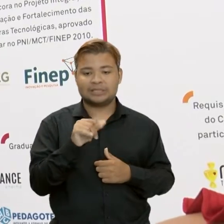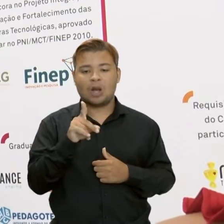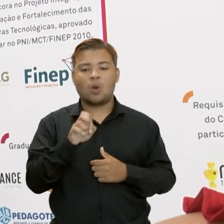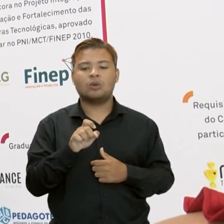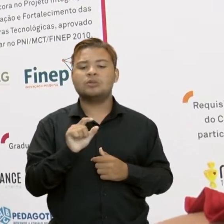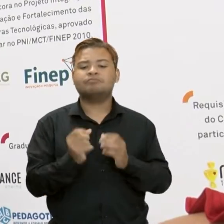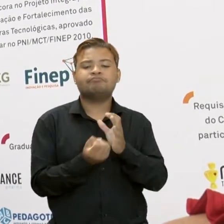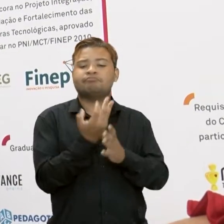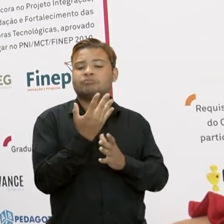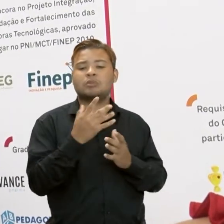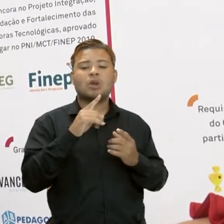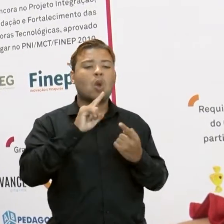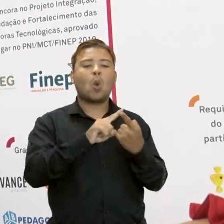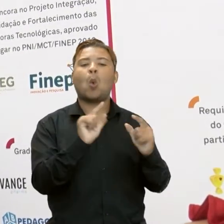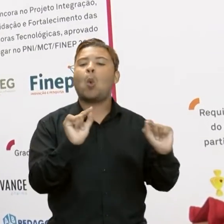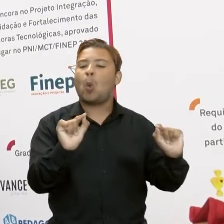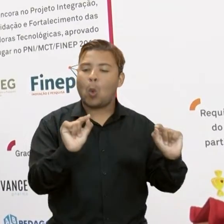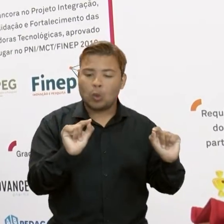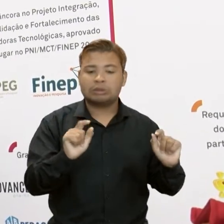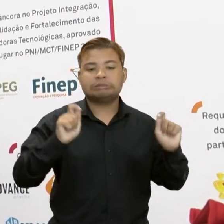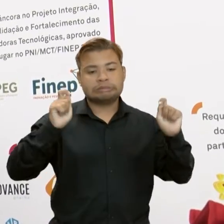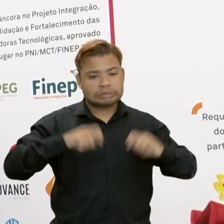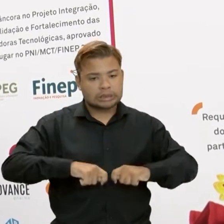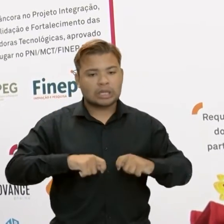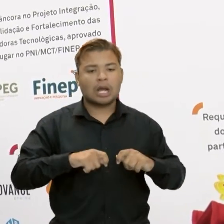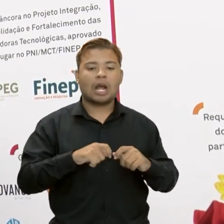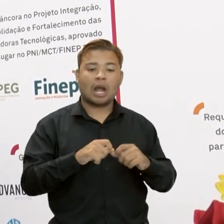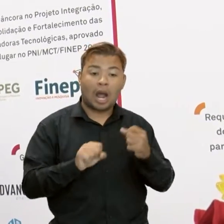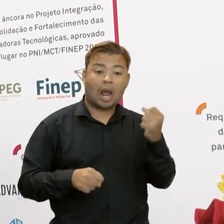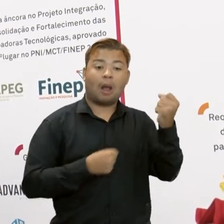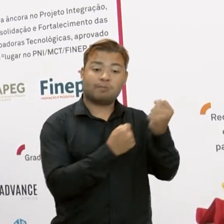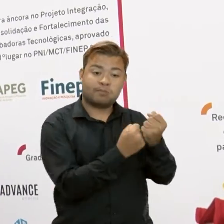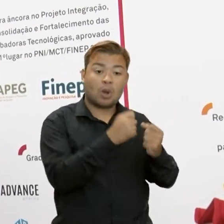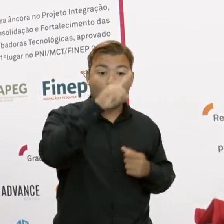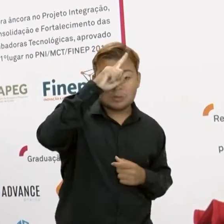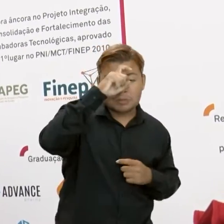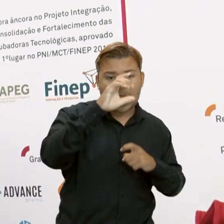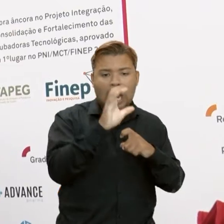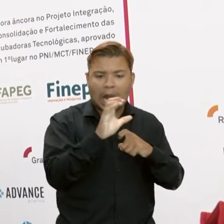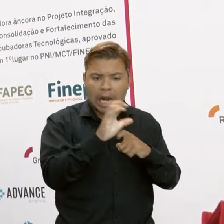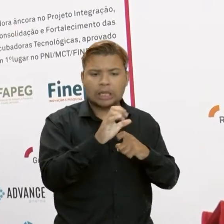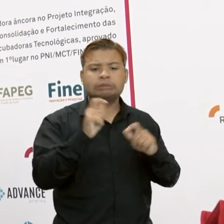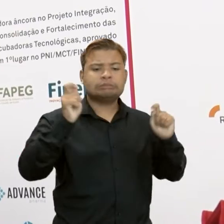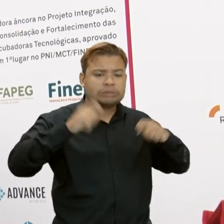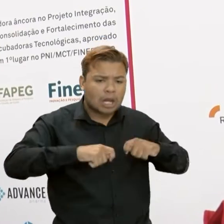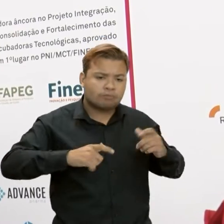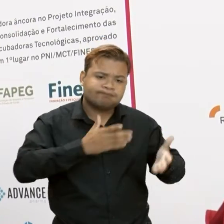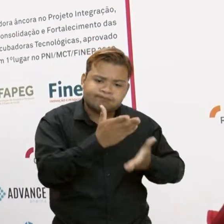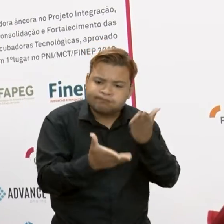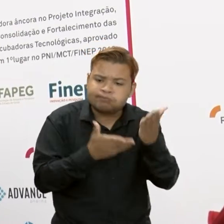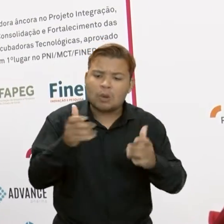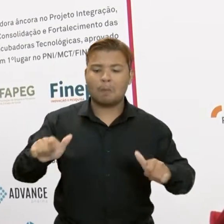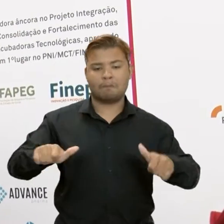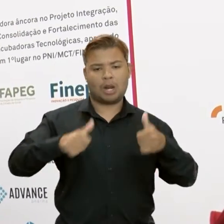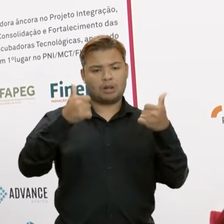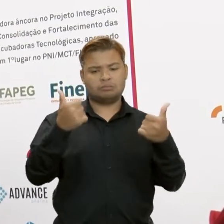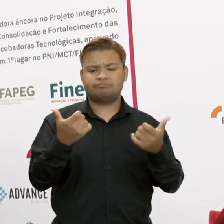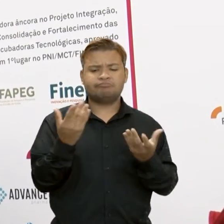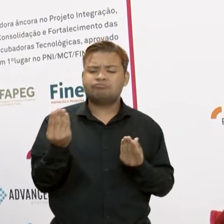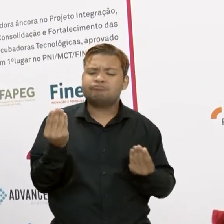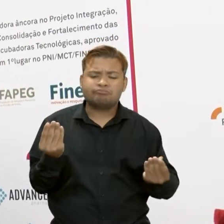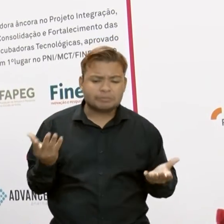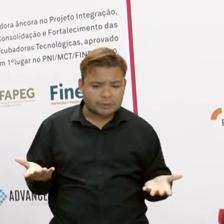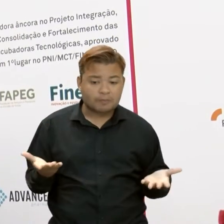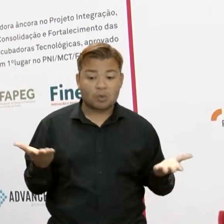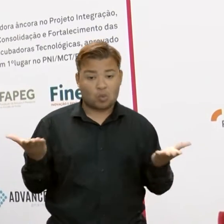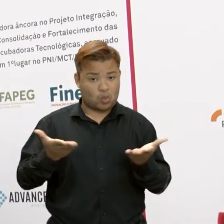de conseguir empoderar os hospitais e as clínicas a prestar um melhor cuidado, né? O que significa isso? Hoje,